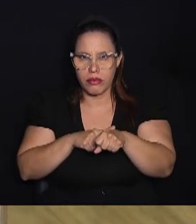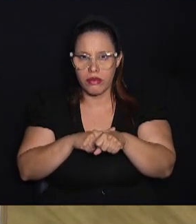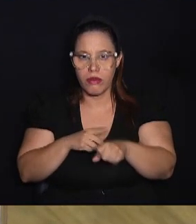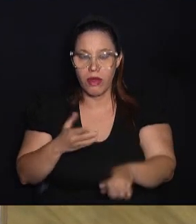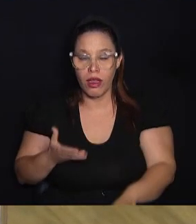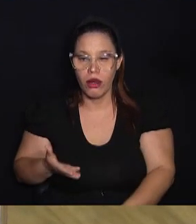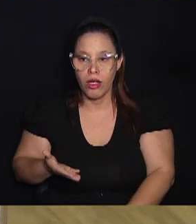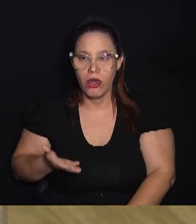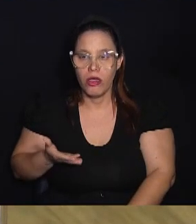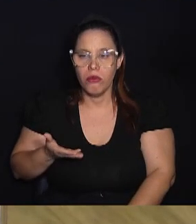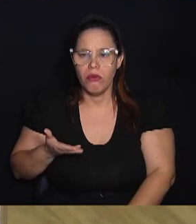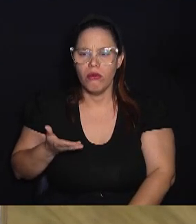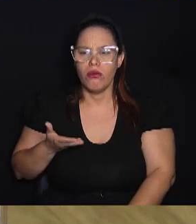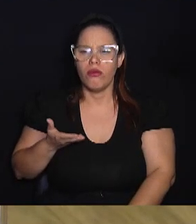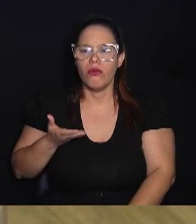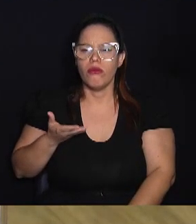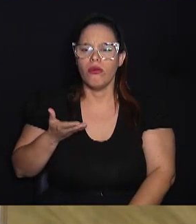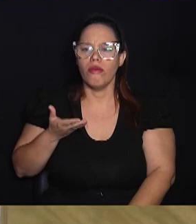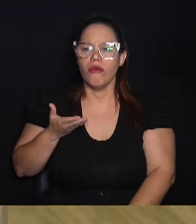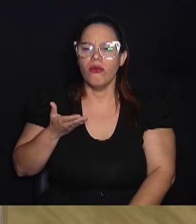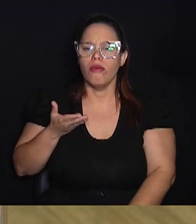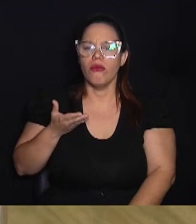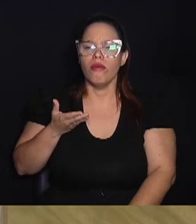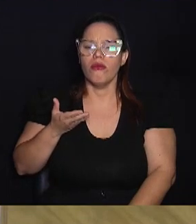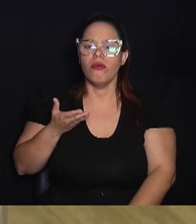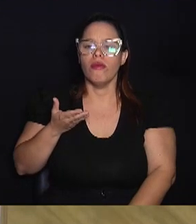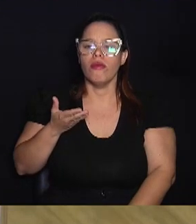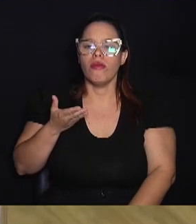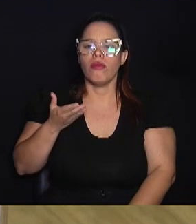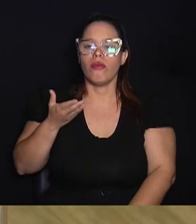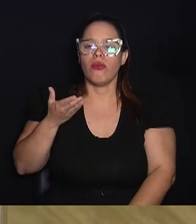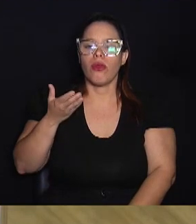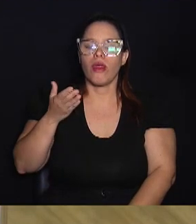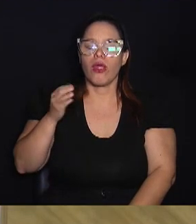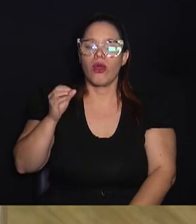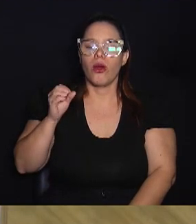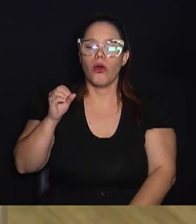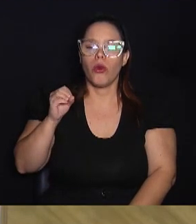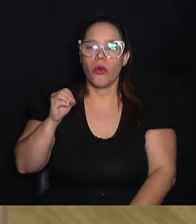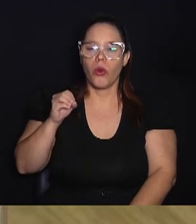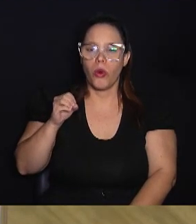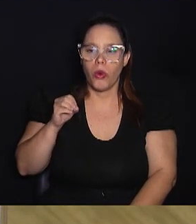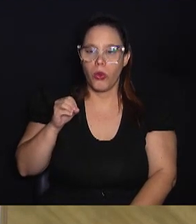exalar sem forçar e repete isso algumas